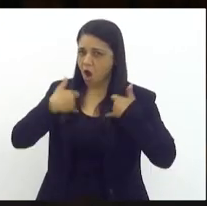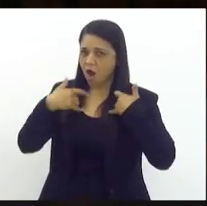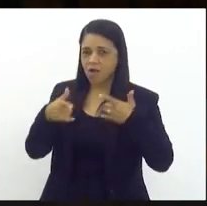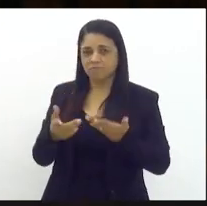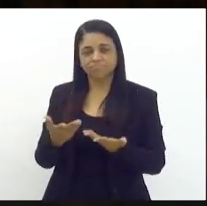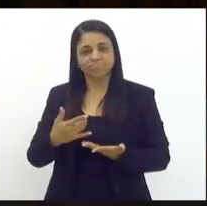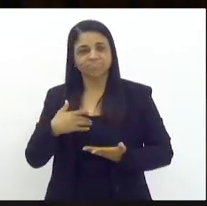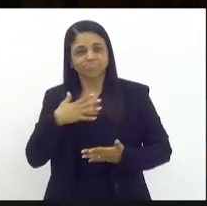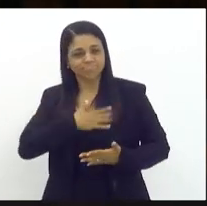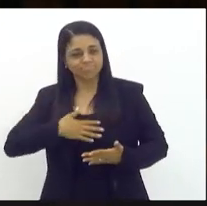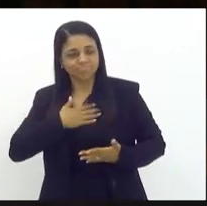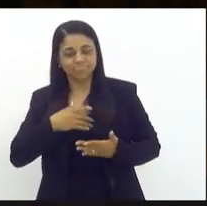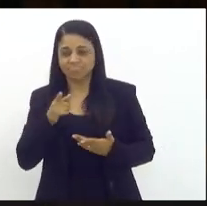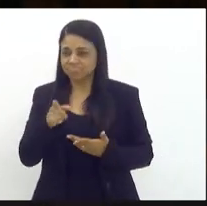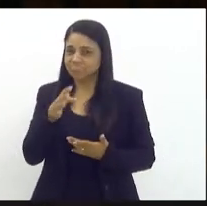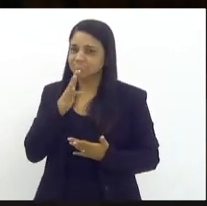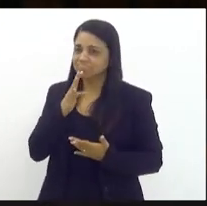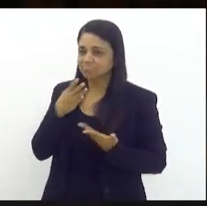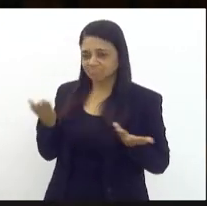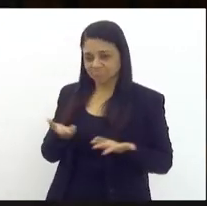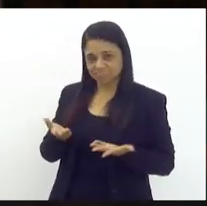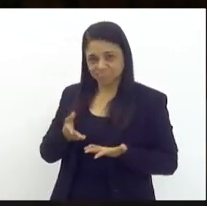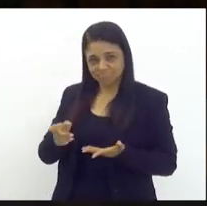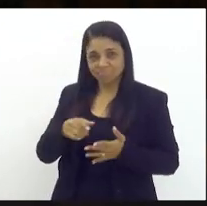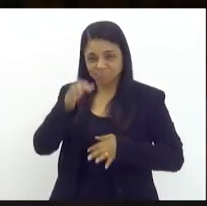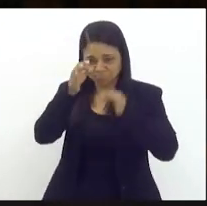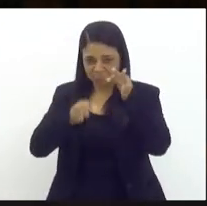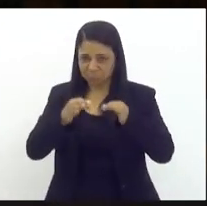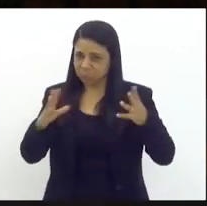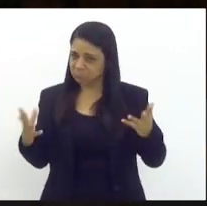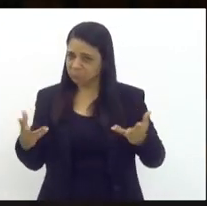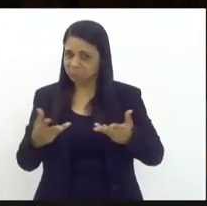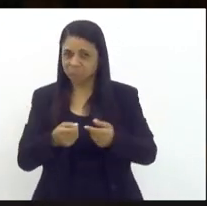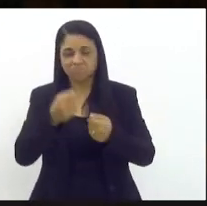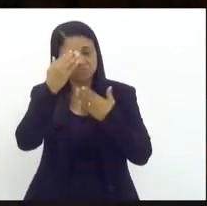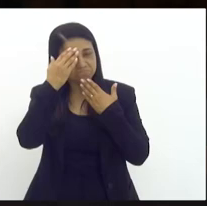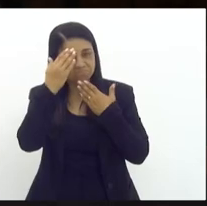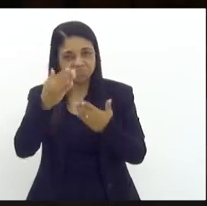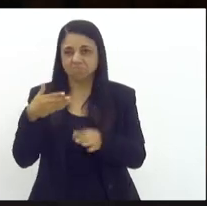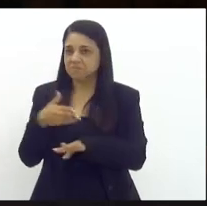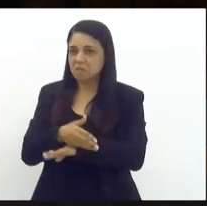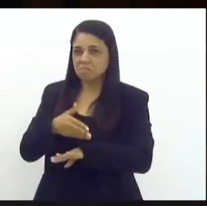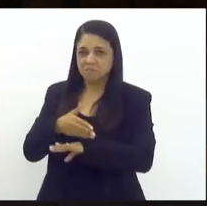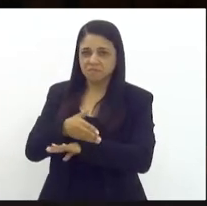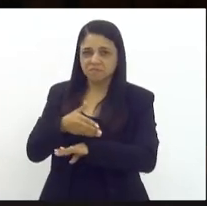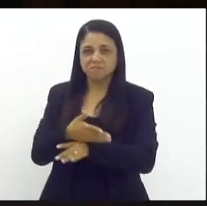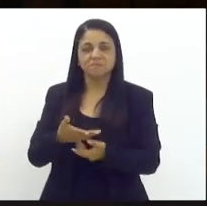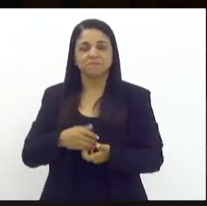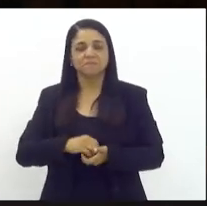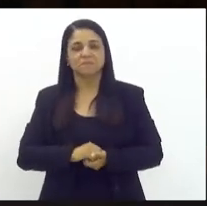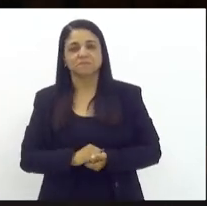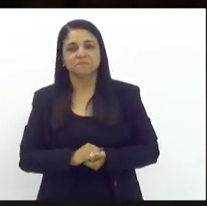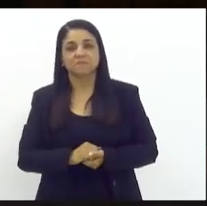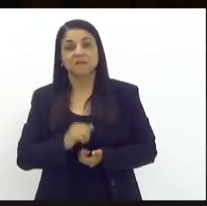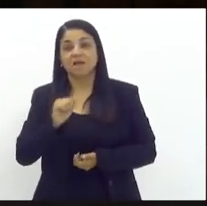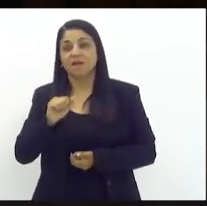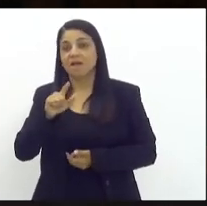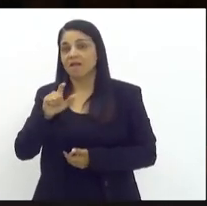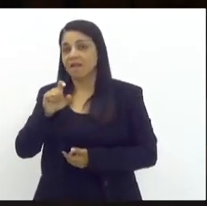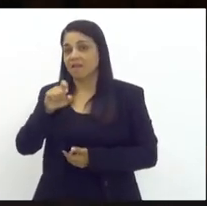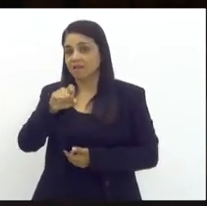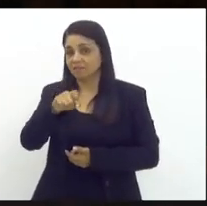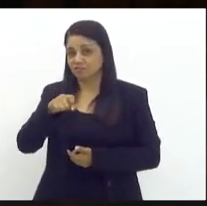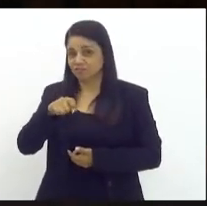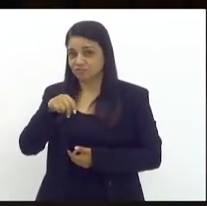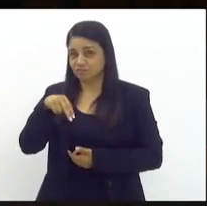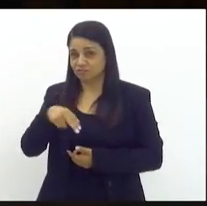seu quilate do seu conhecimento jurídico estando aqui tá obrigado pela sua presença O Alexandre é muito